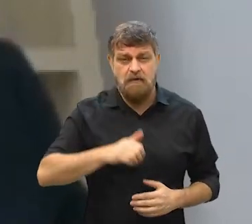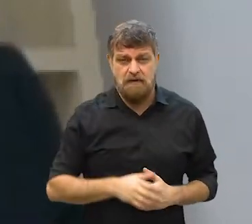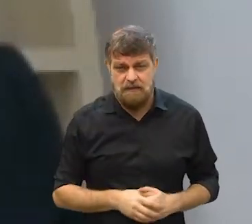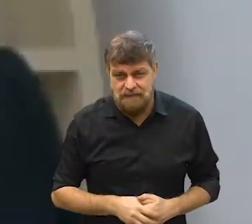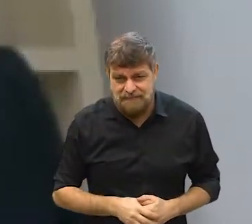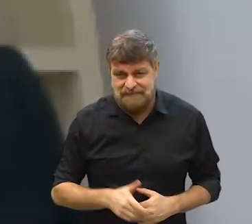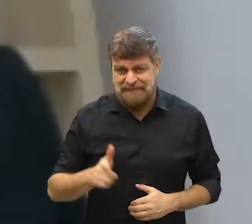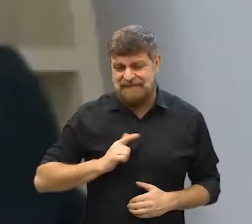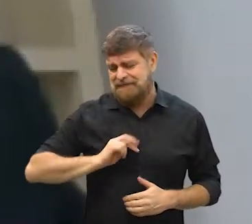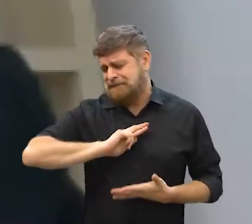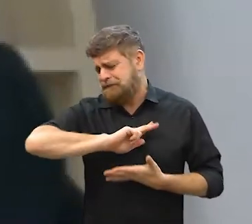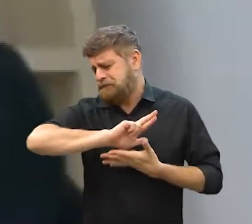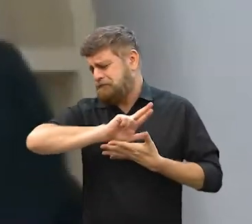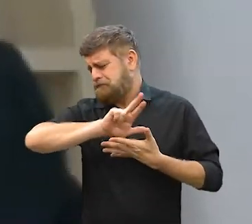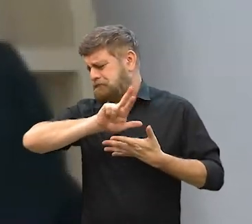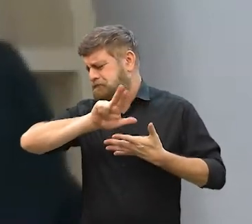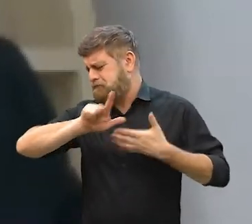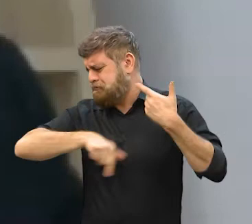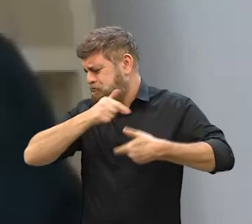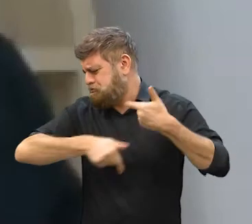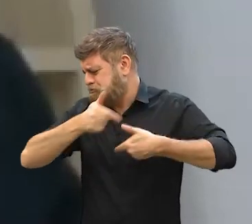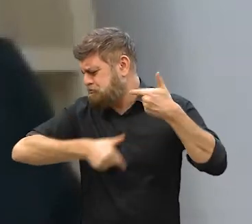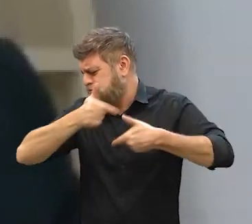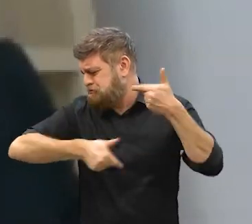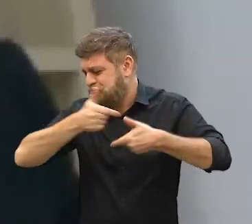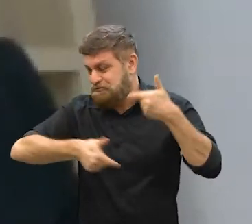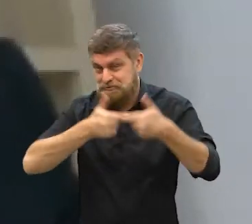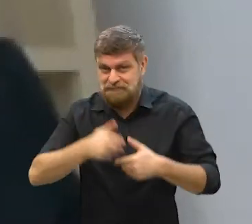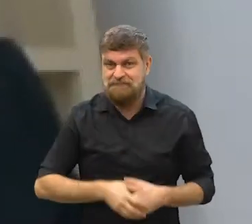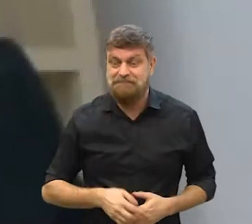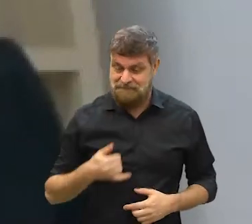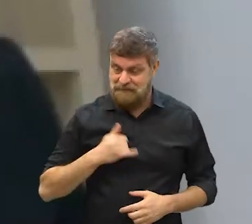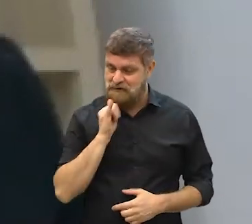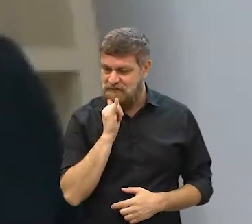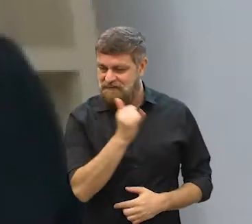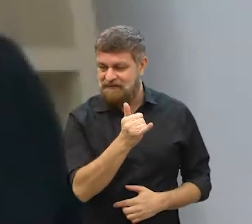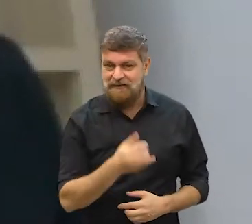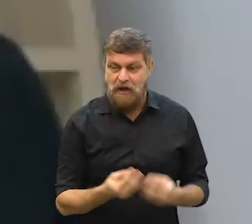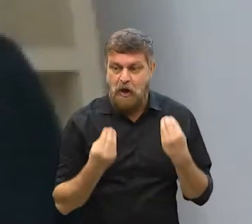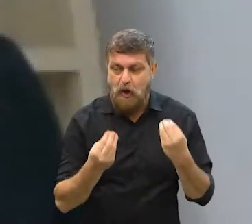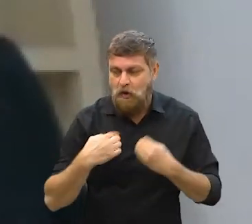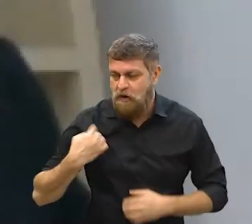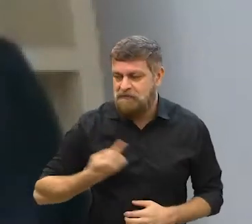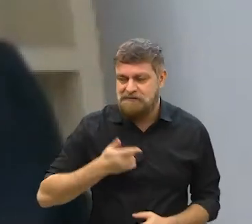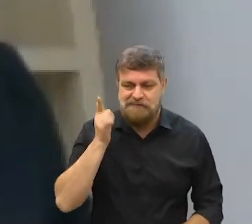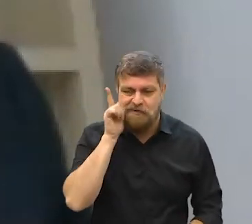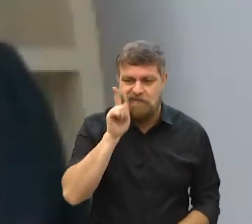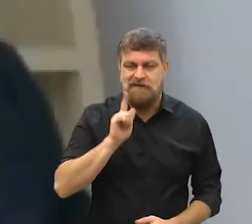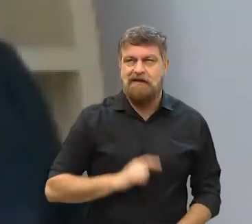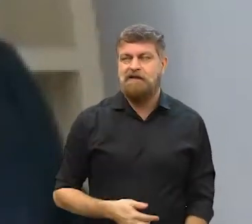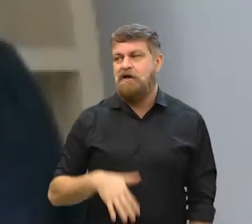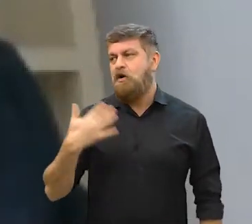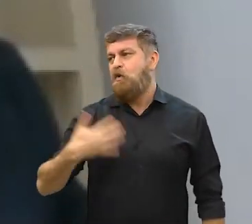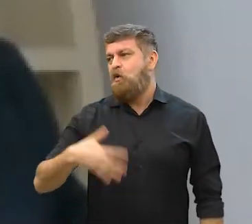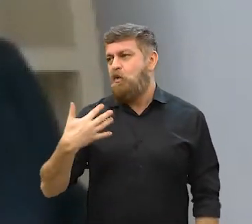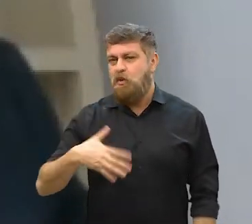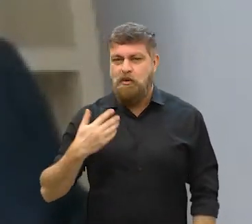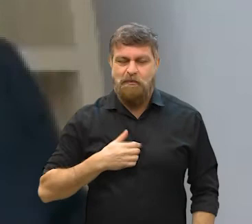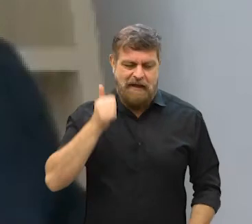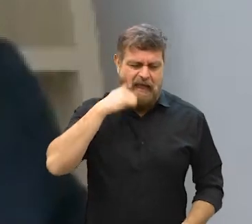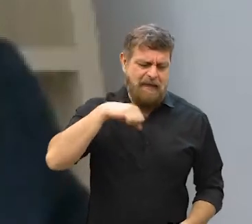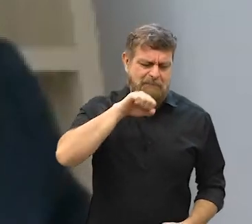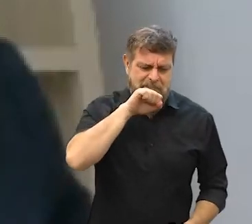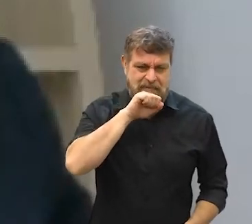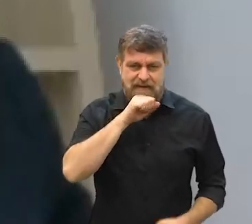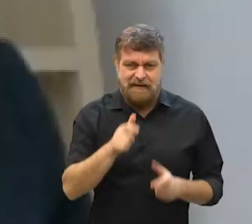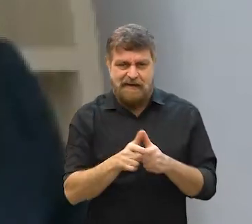é multitarefa, né? Eu costumo dizer que eu não sei como é que a gente consegue, mas é mãe, em